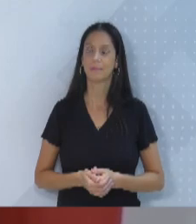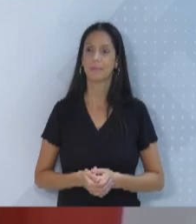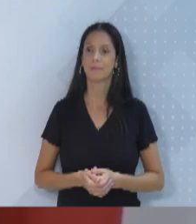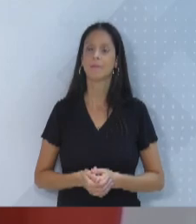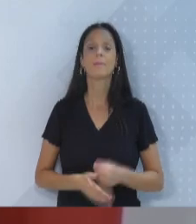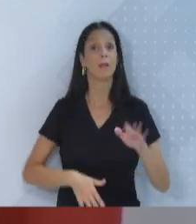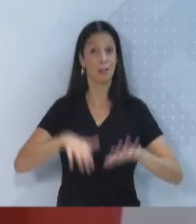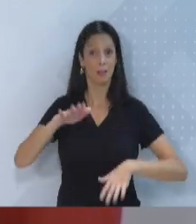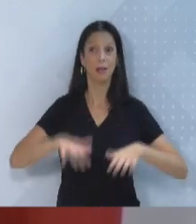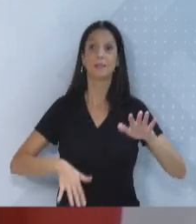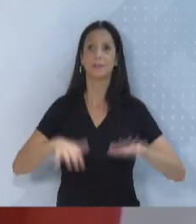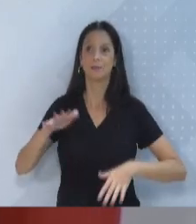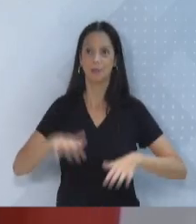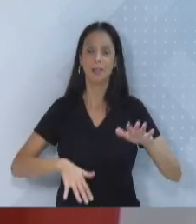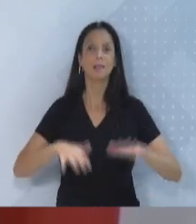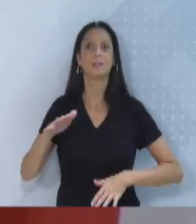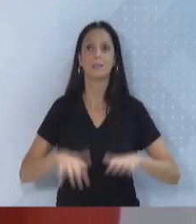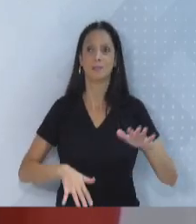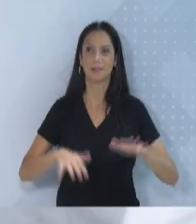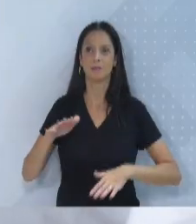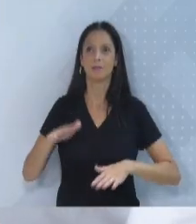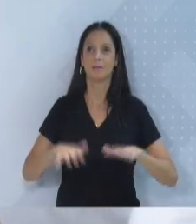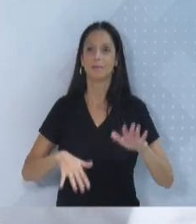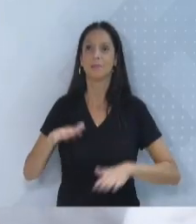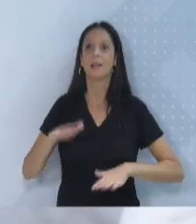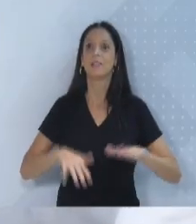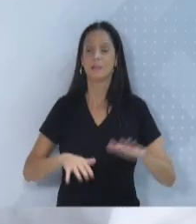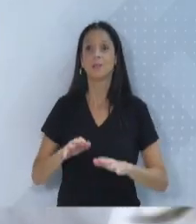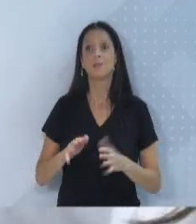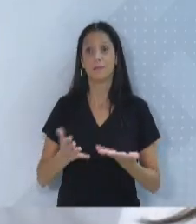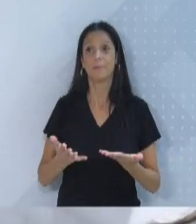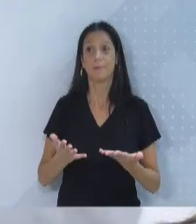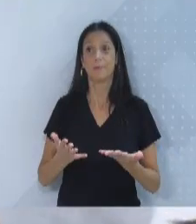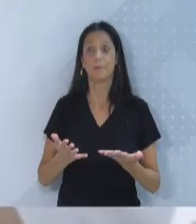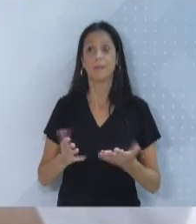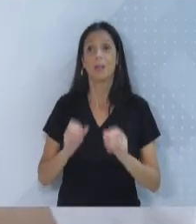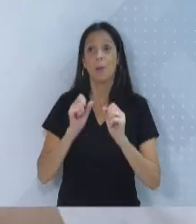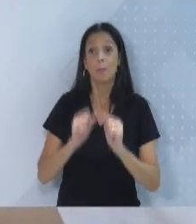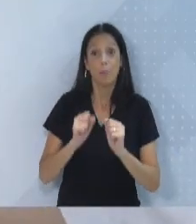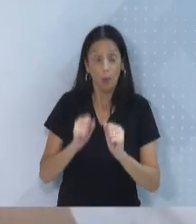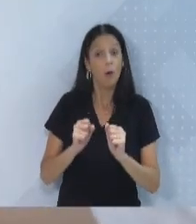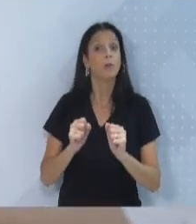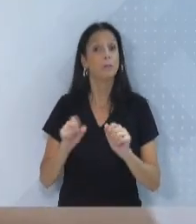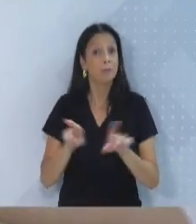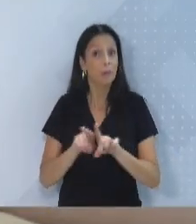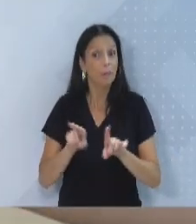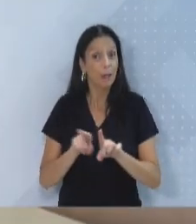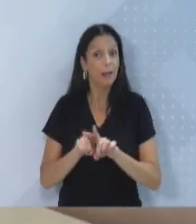Às vezes, pode até ser mesmo um outro estudante.